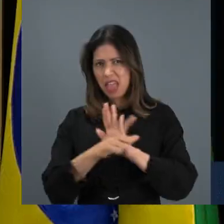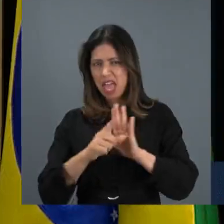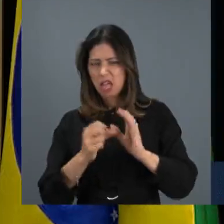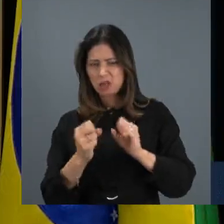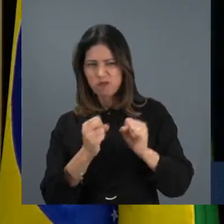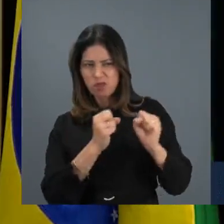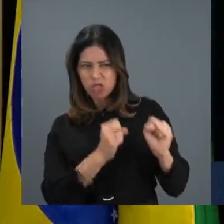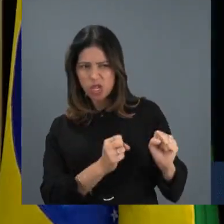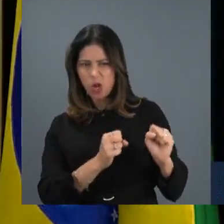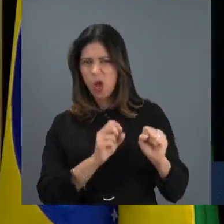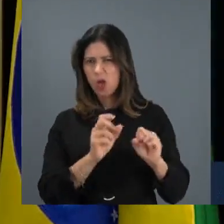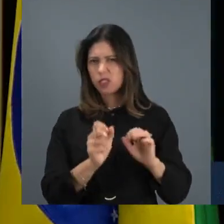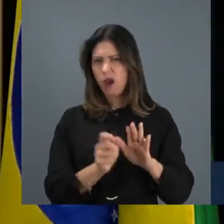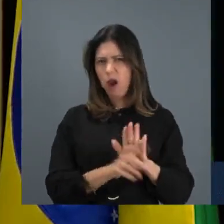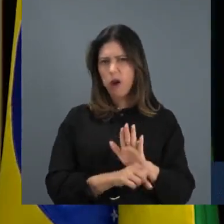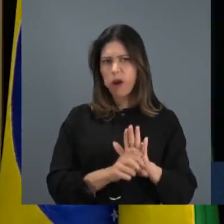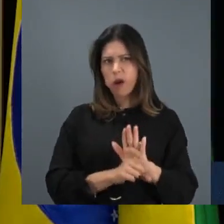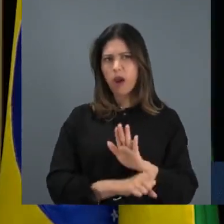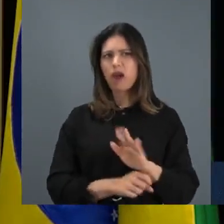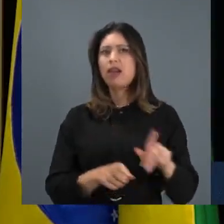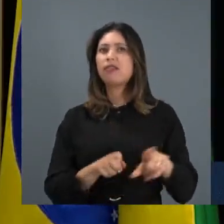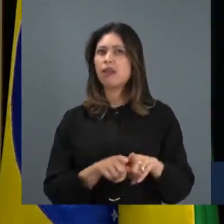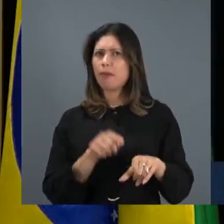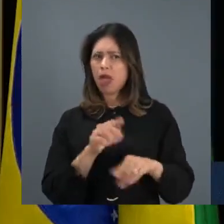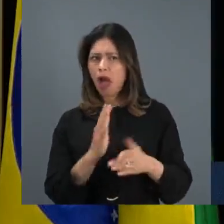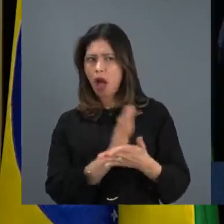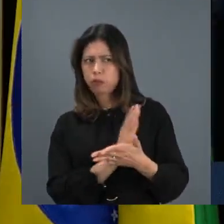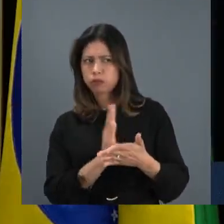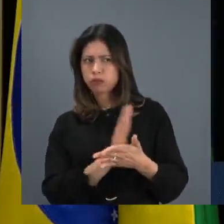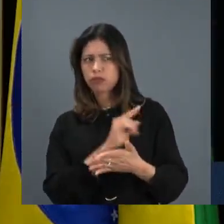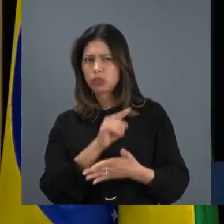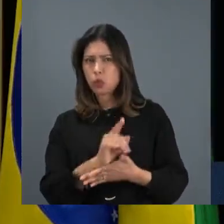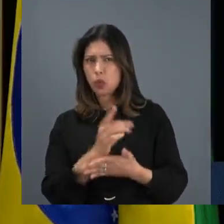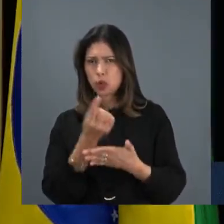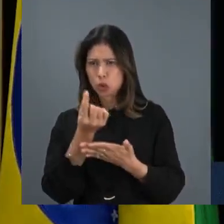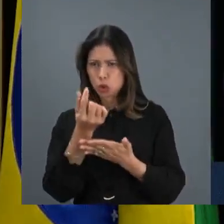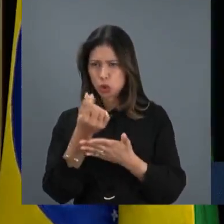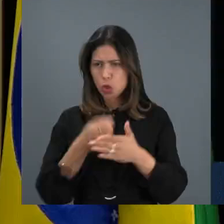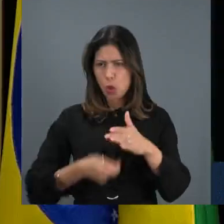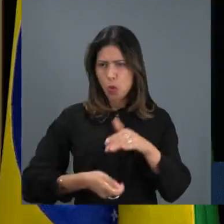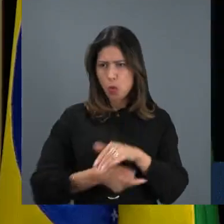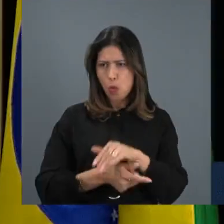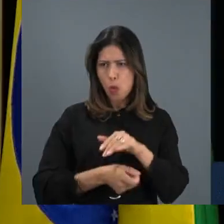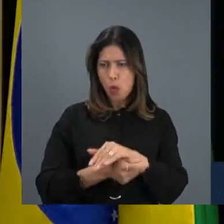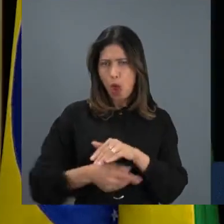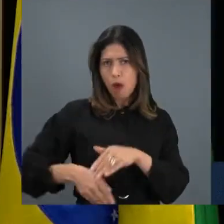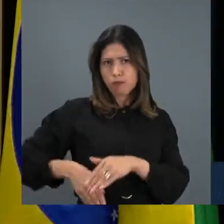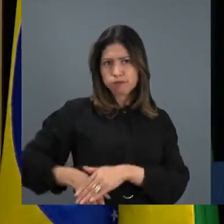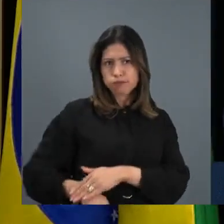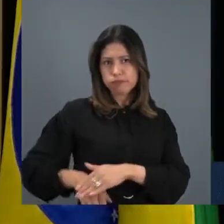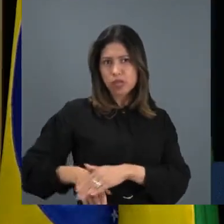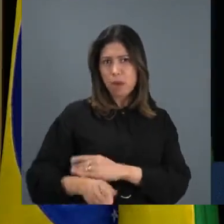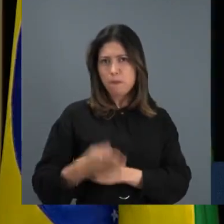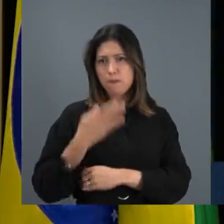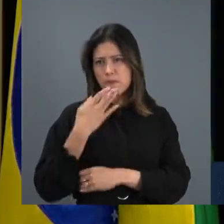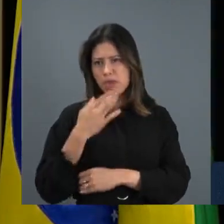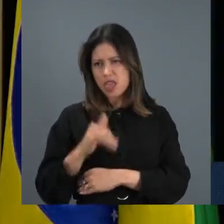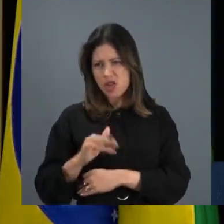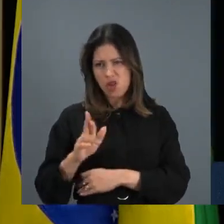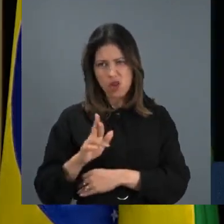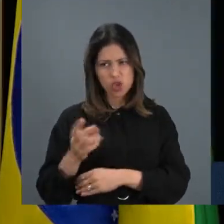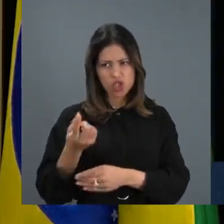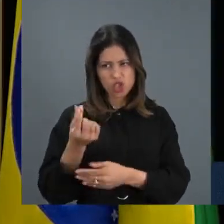corruptos, alguns deles réus confessos, que desviaram bilhões de reais, B de bola e de índio,